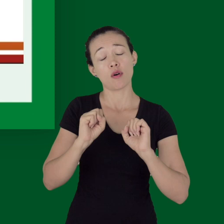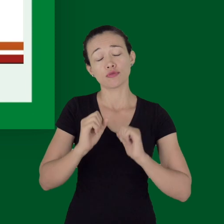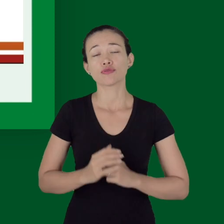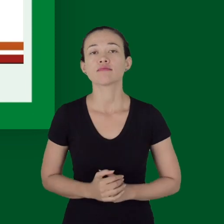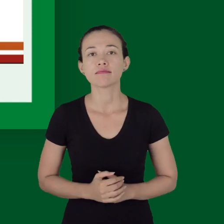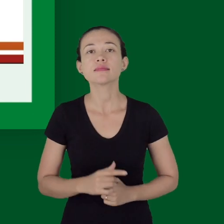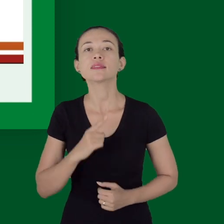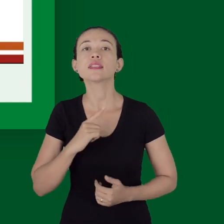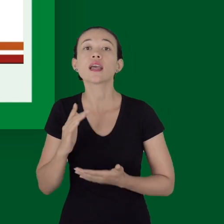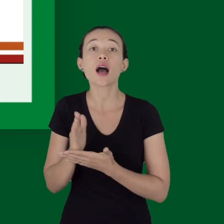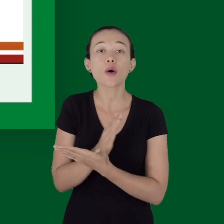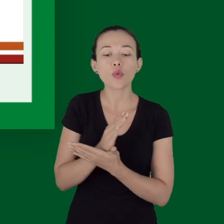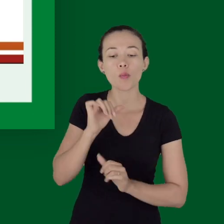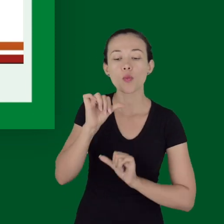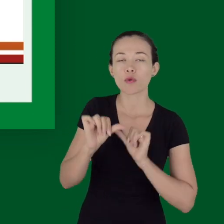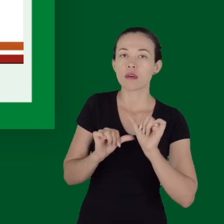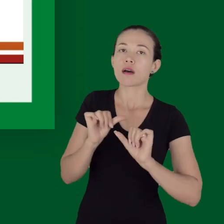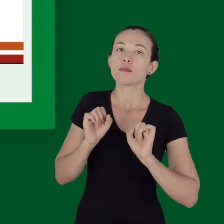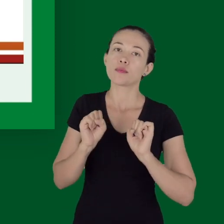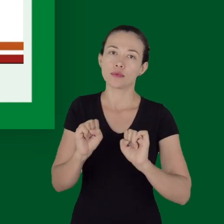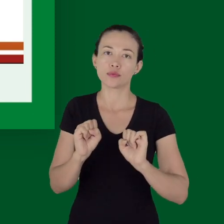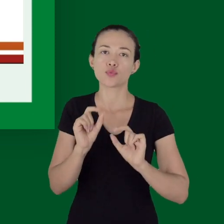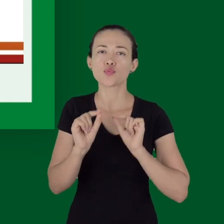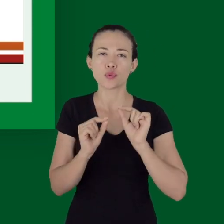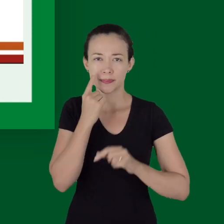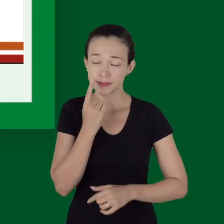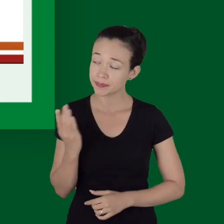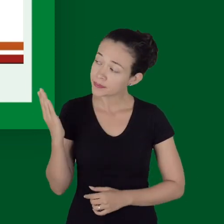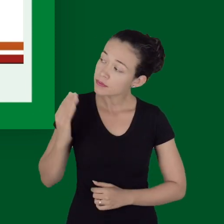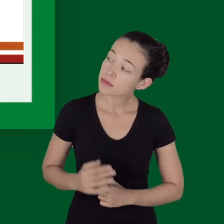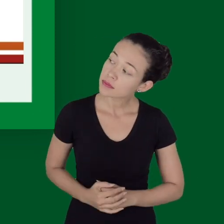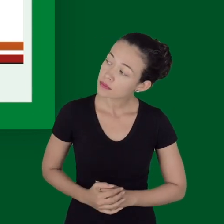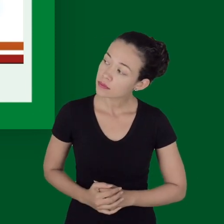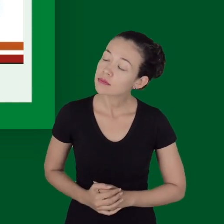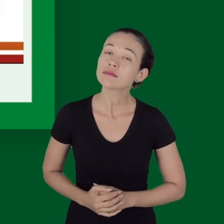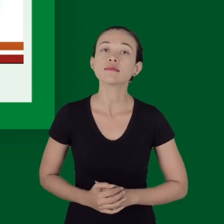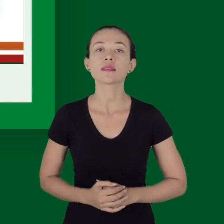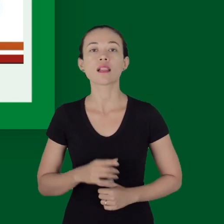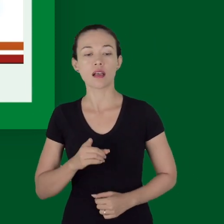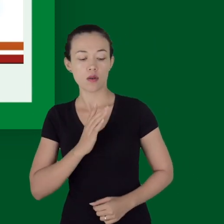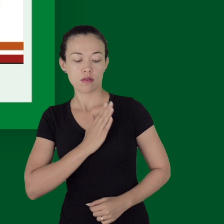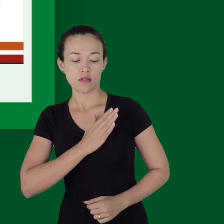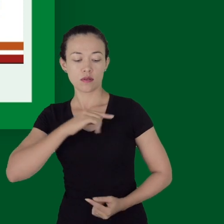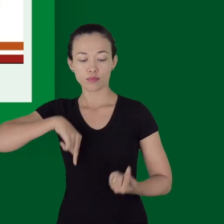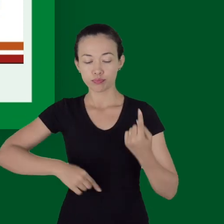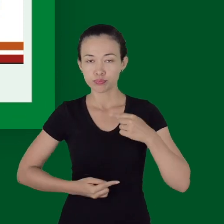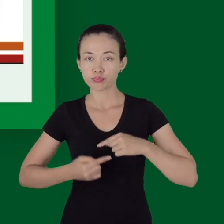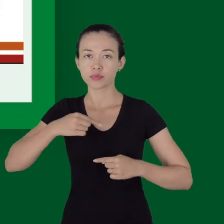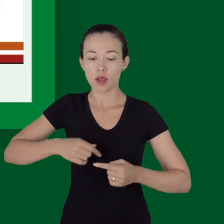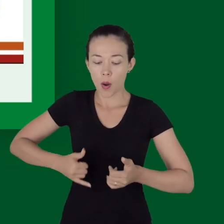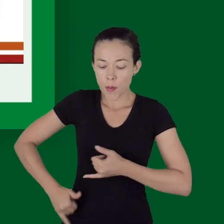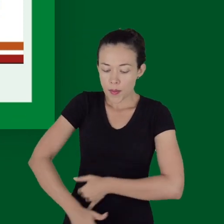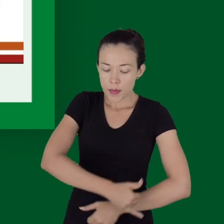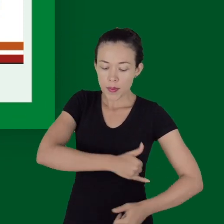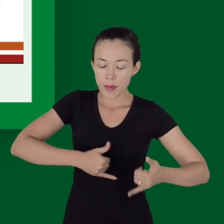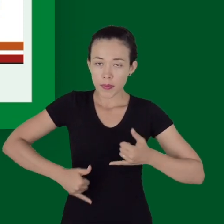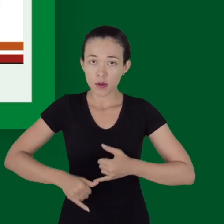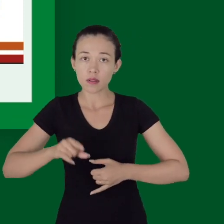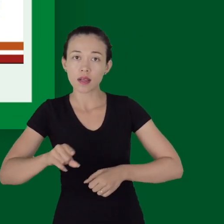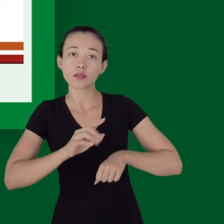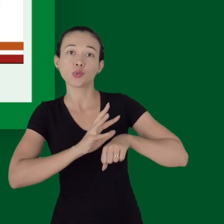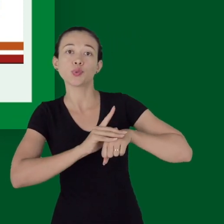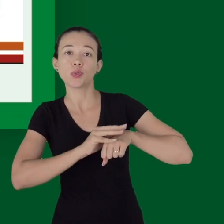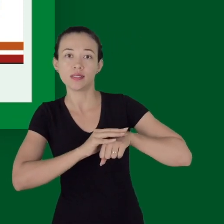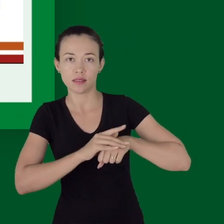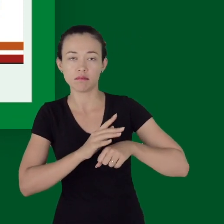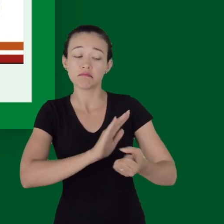tem. E temos também os fatores de risco modificáveis. Os principais são as doenças